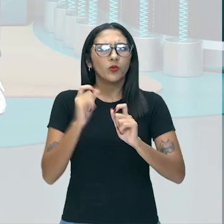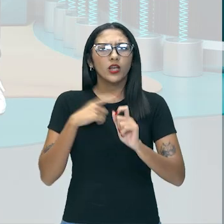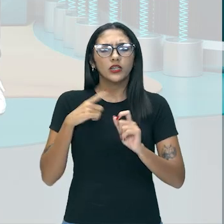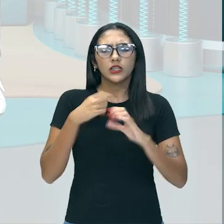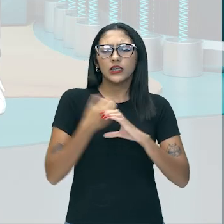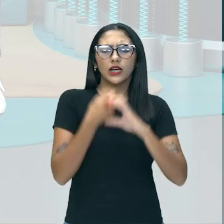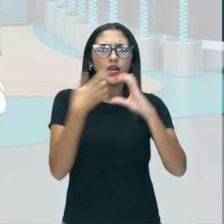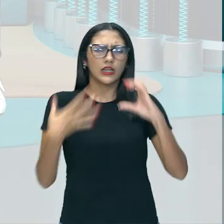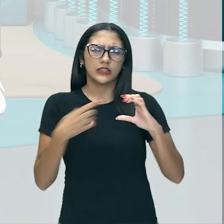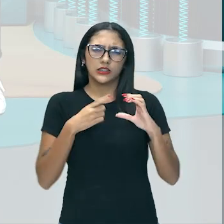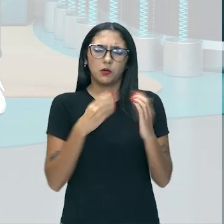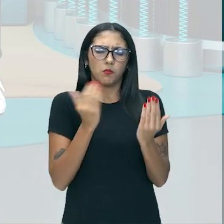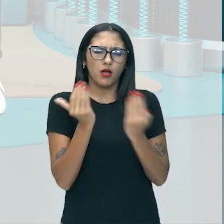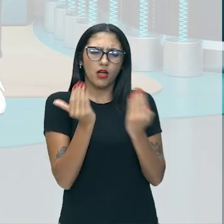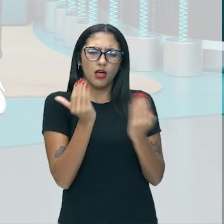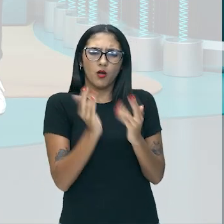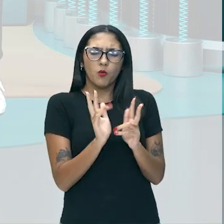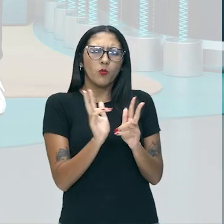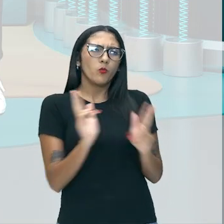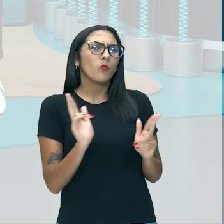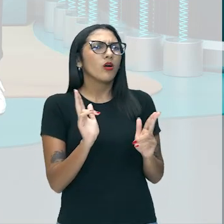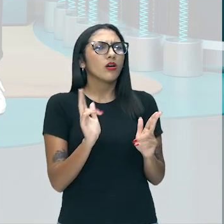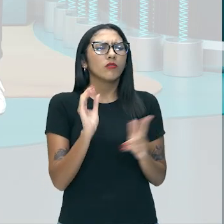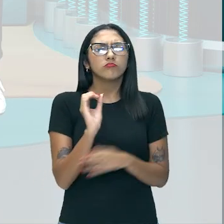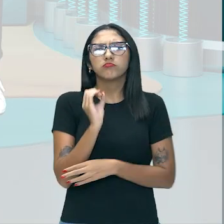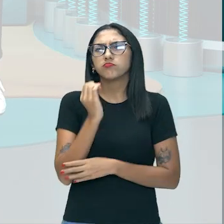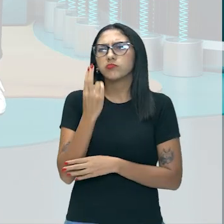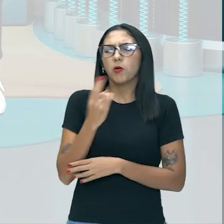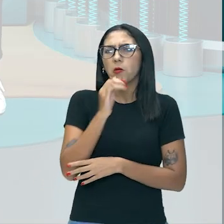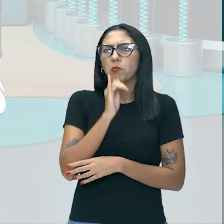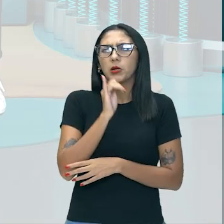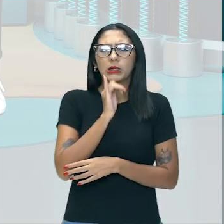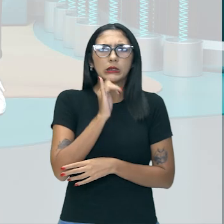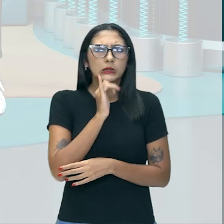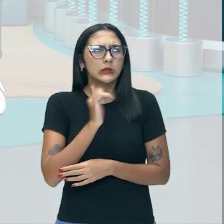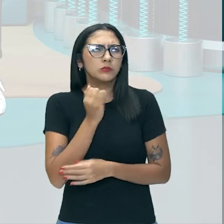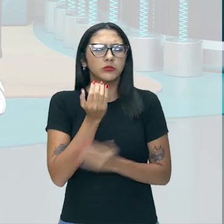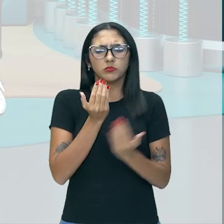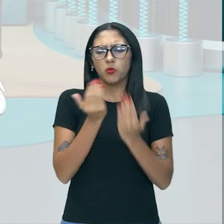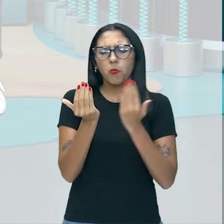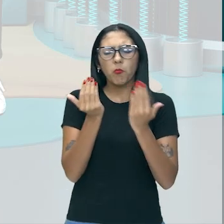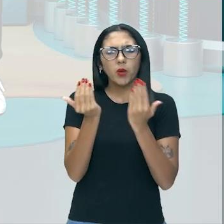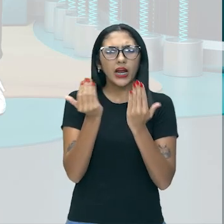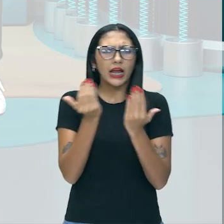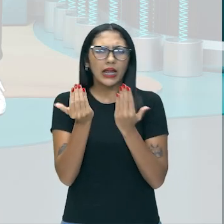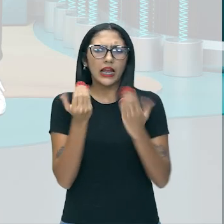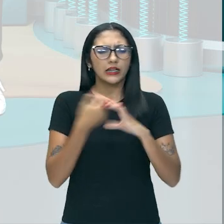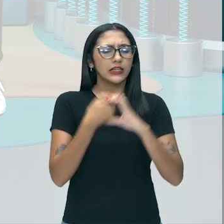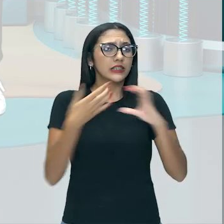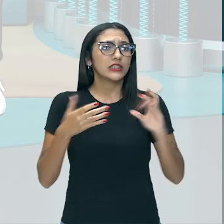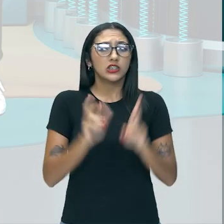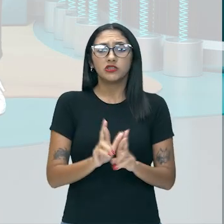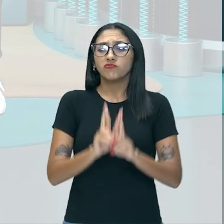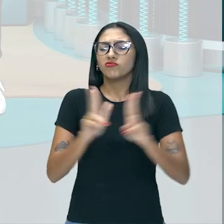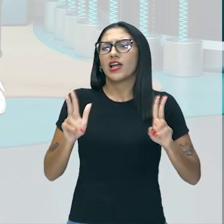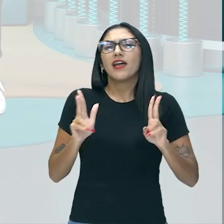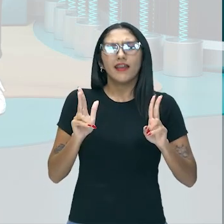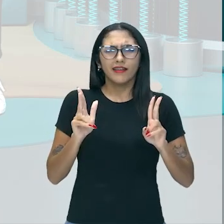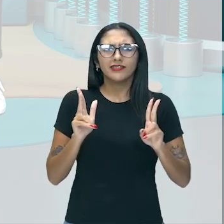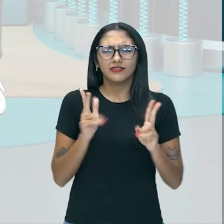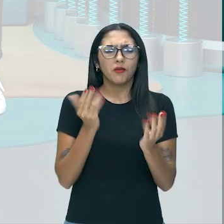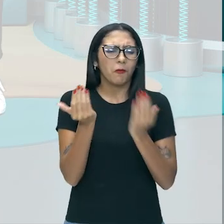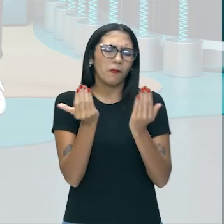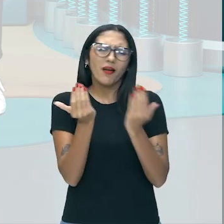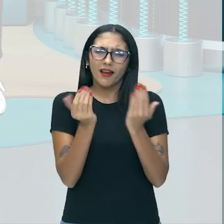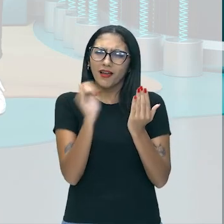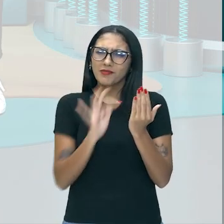características eles têm em comum, né? Ou até coisas diferentes que eles podem apresentar,